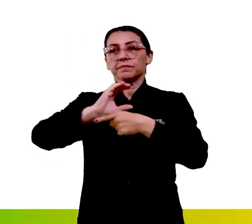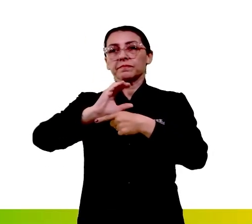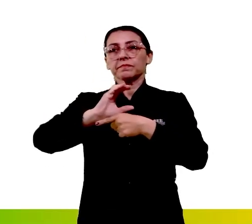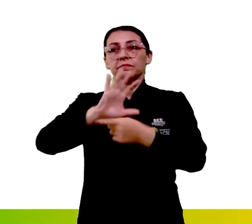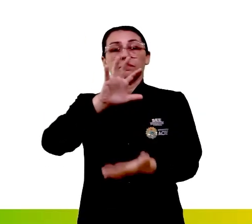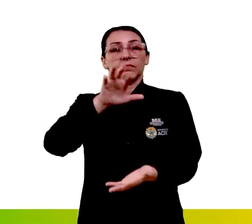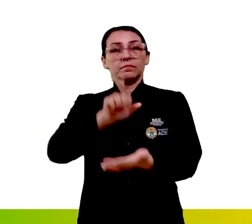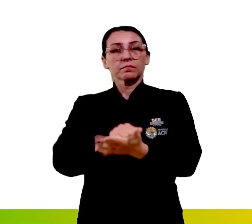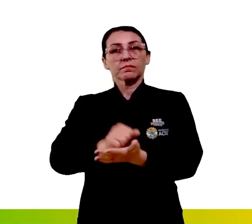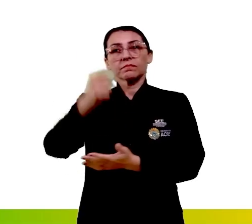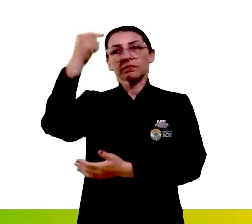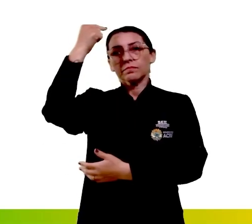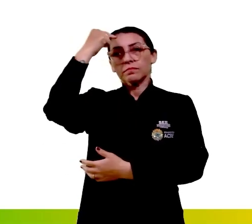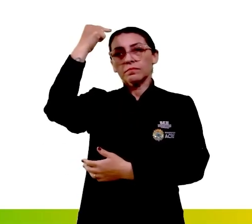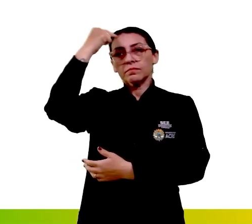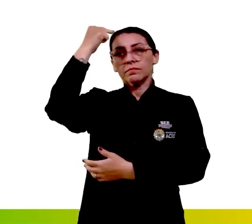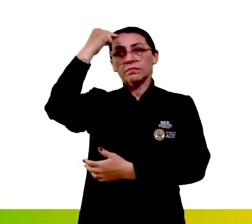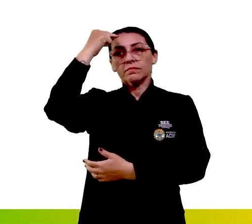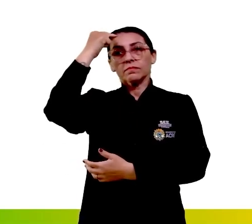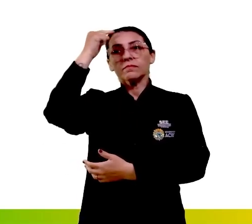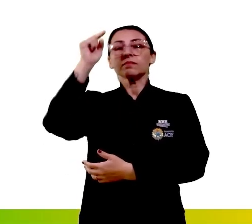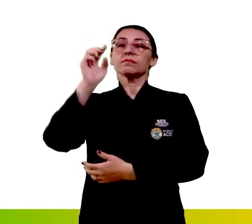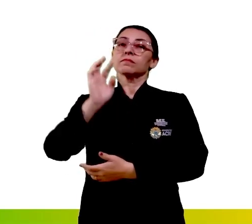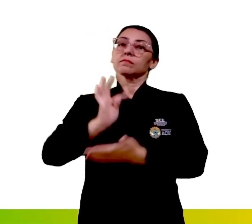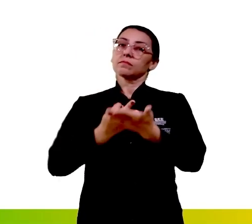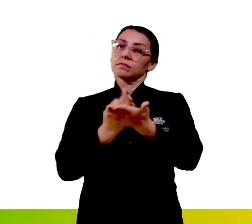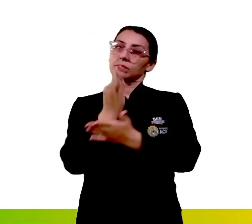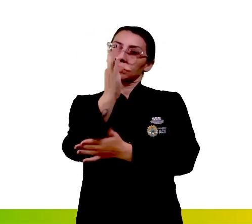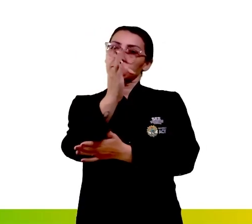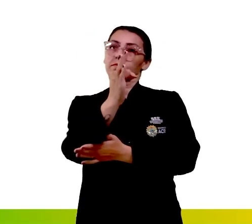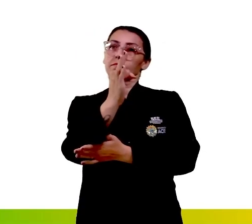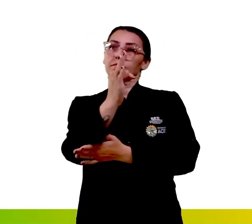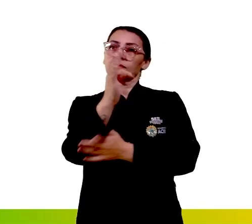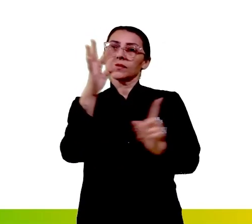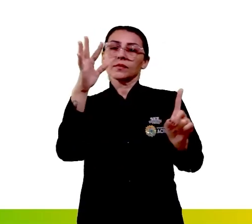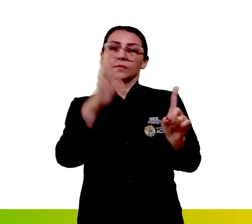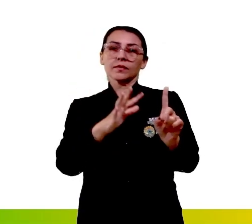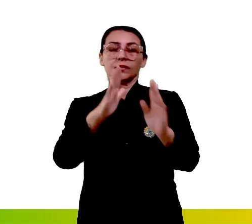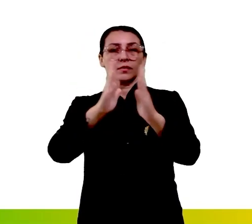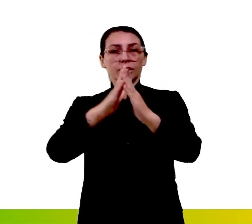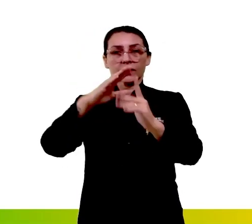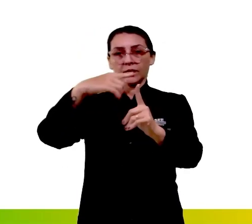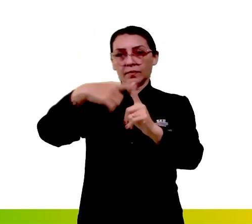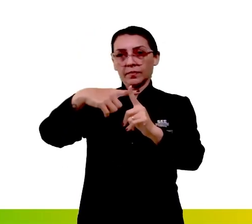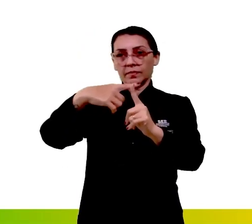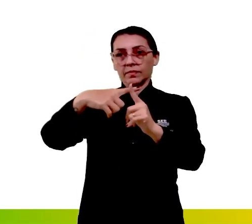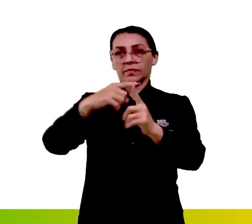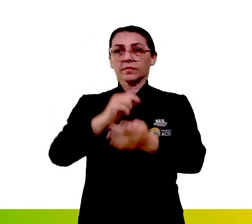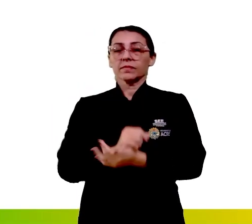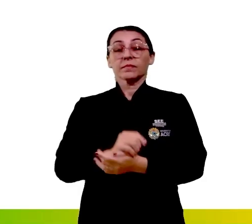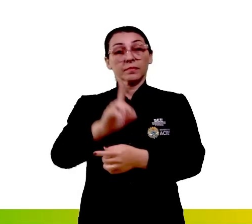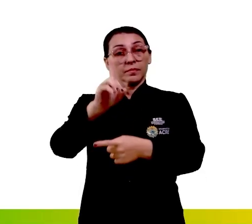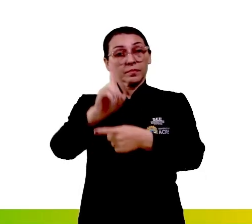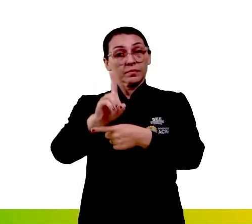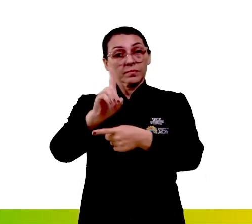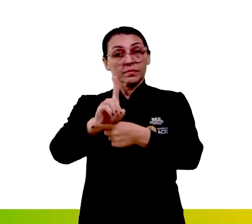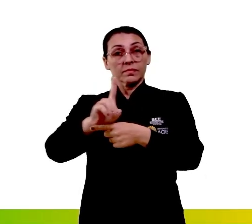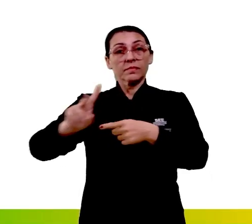Letra C. Consolidação do pensamento teocêntrico e da influência da igreja.